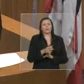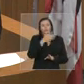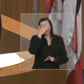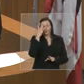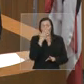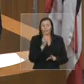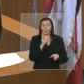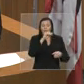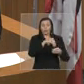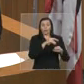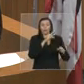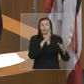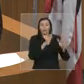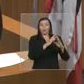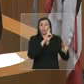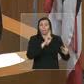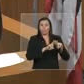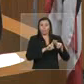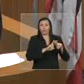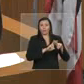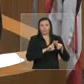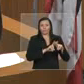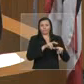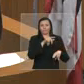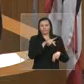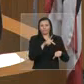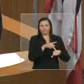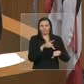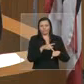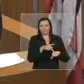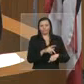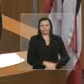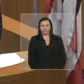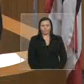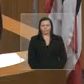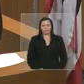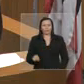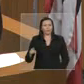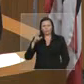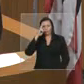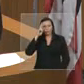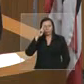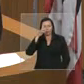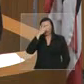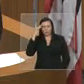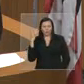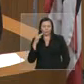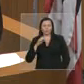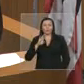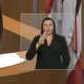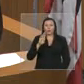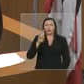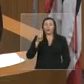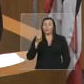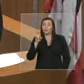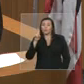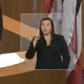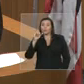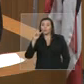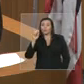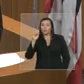sistema de administração penitenciária. Será que se lembrou dos espíritas, dos budistas, dos